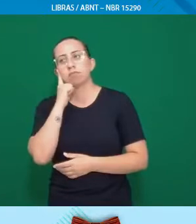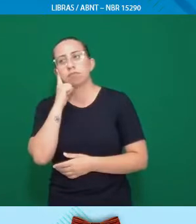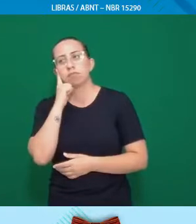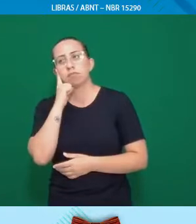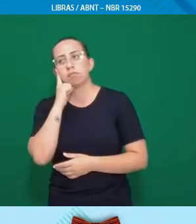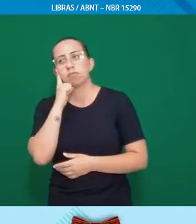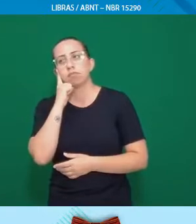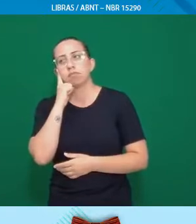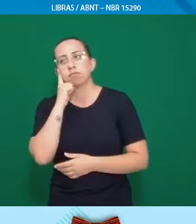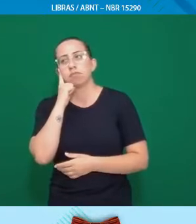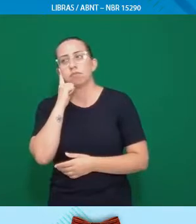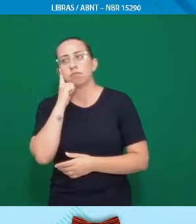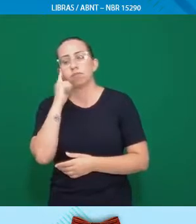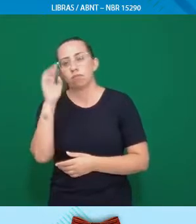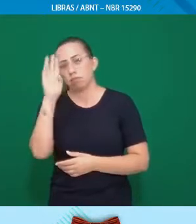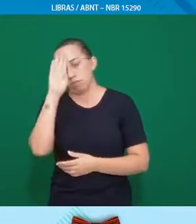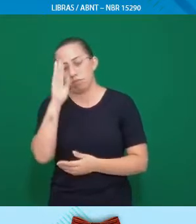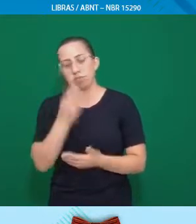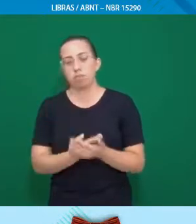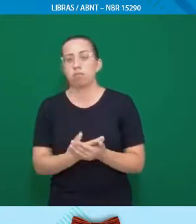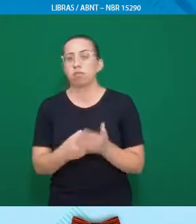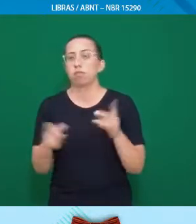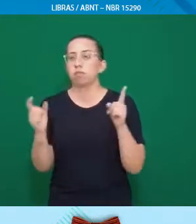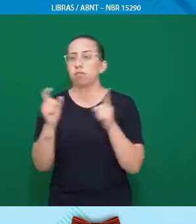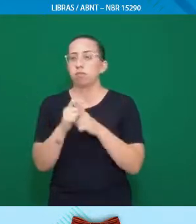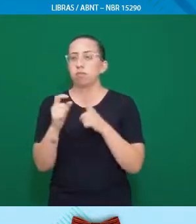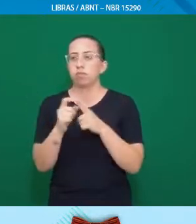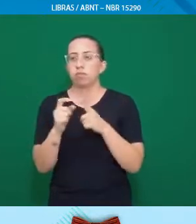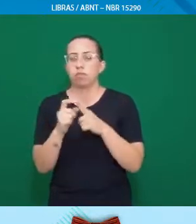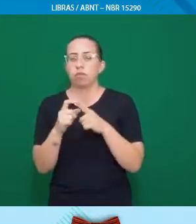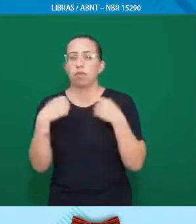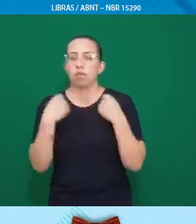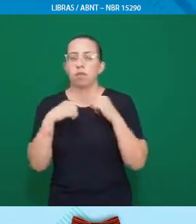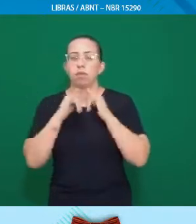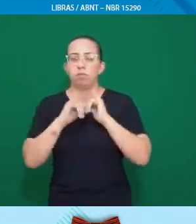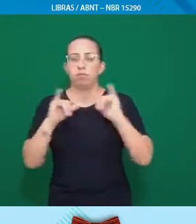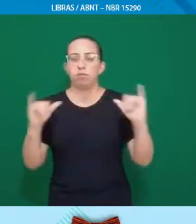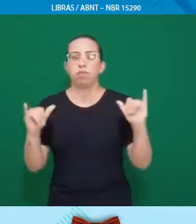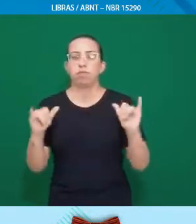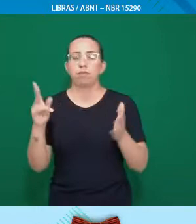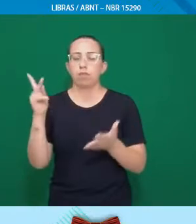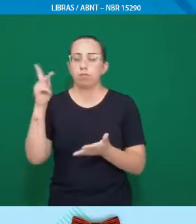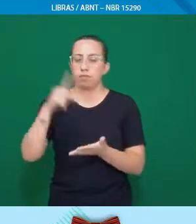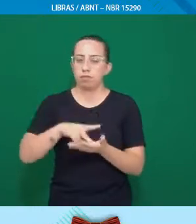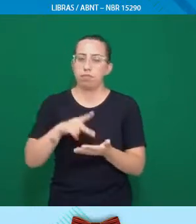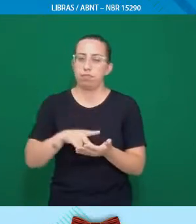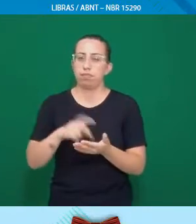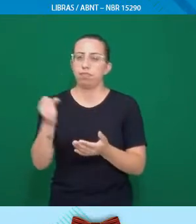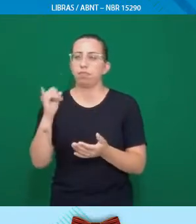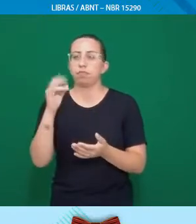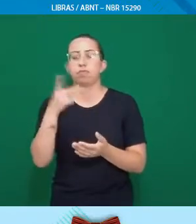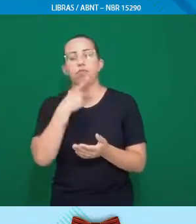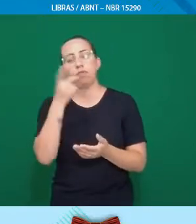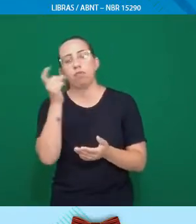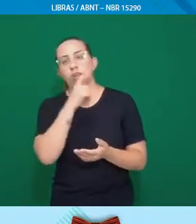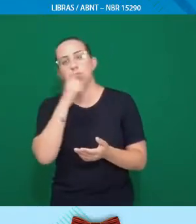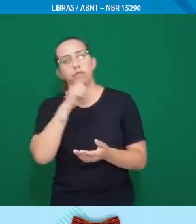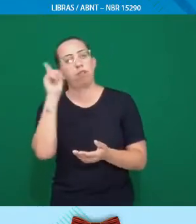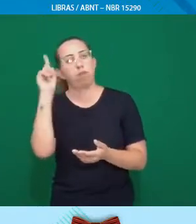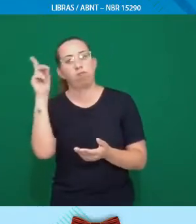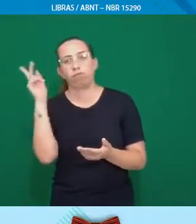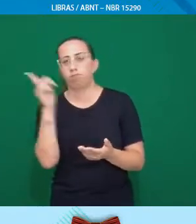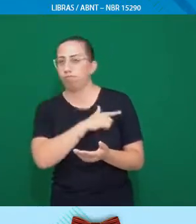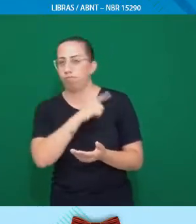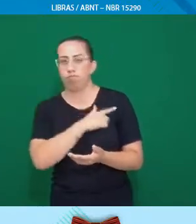eu acredito que as palavras têm que ser proferida melhor dele chega de ficar